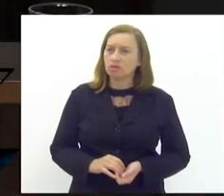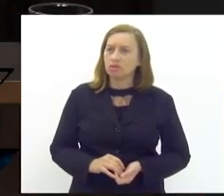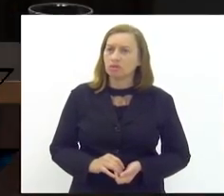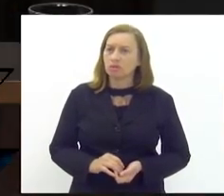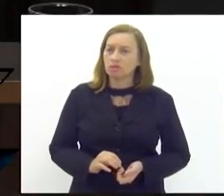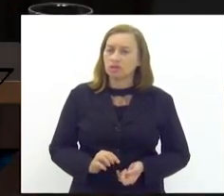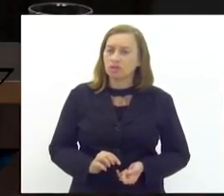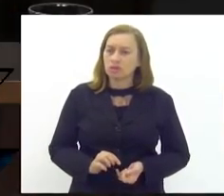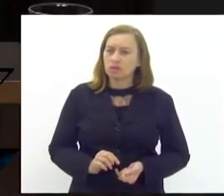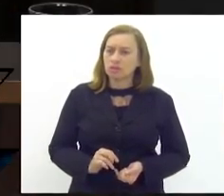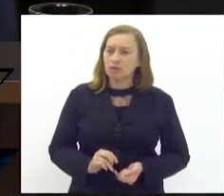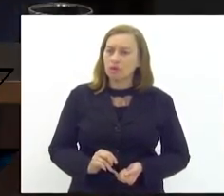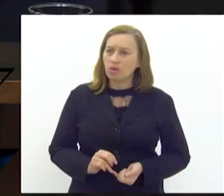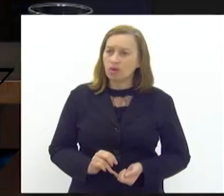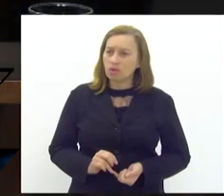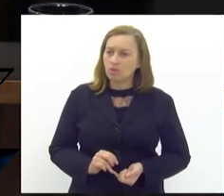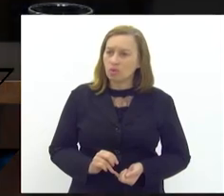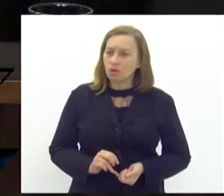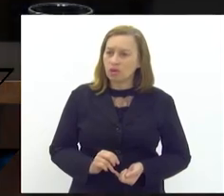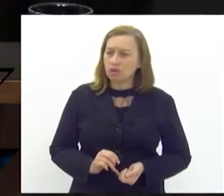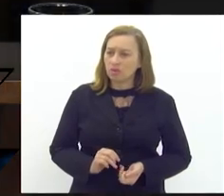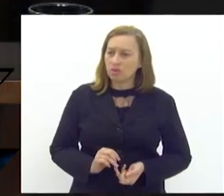próximorador escrito